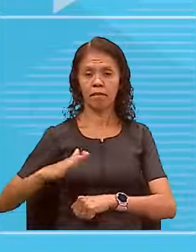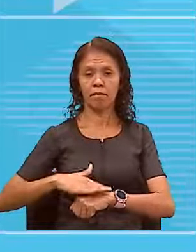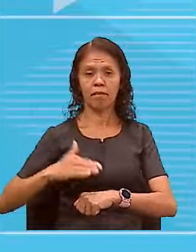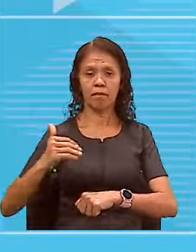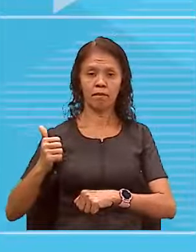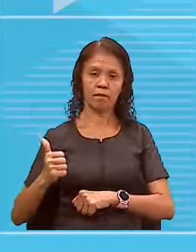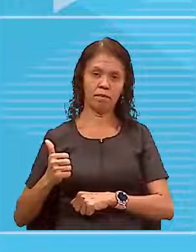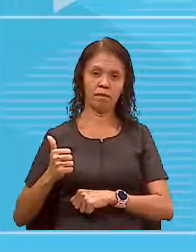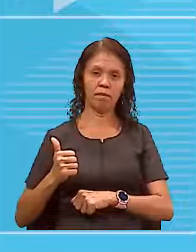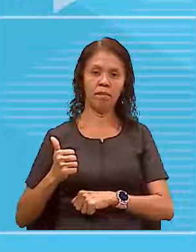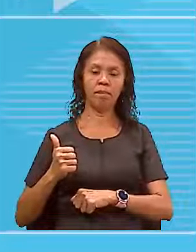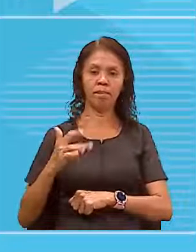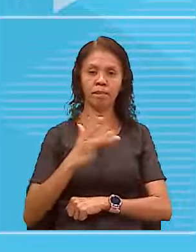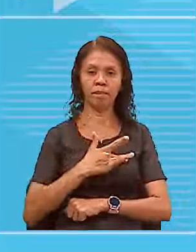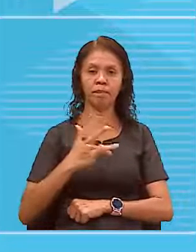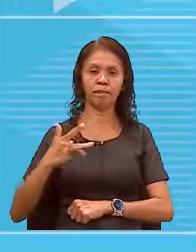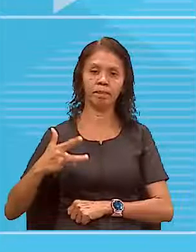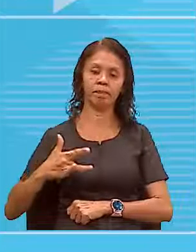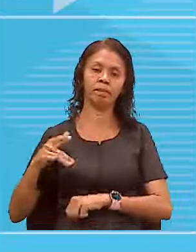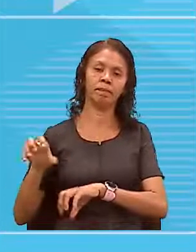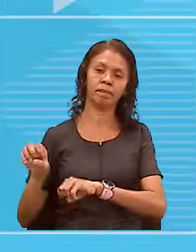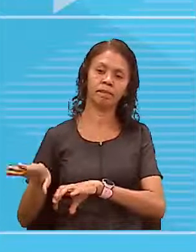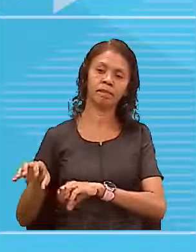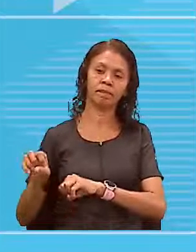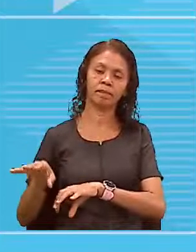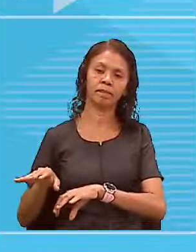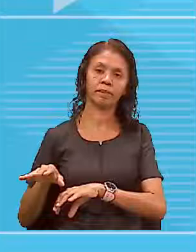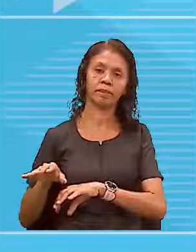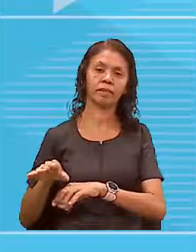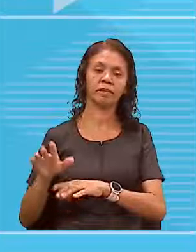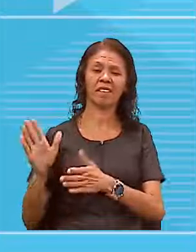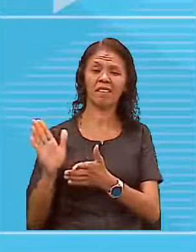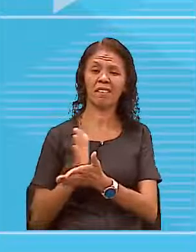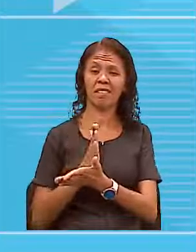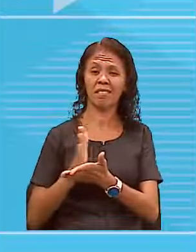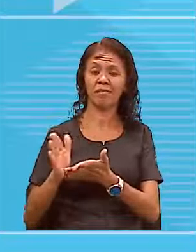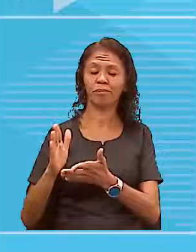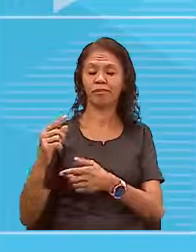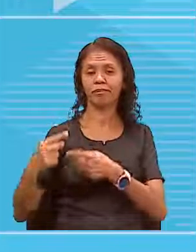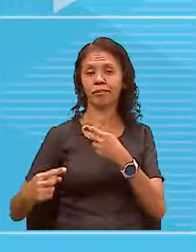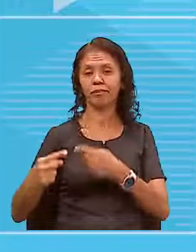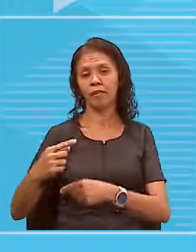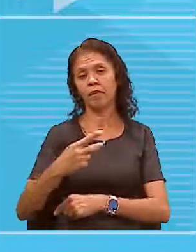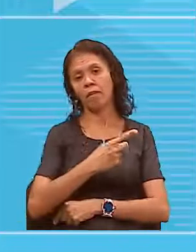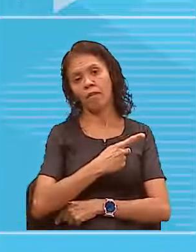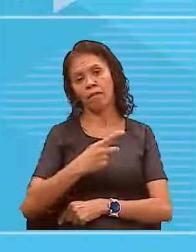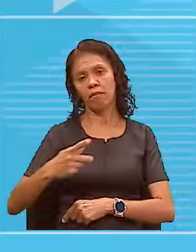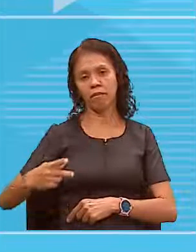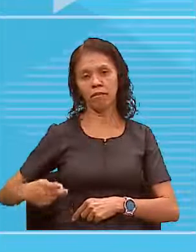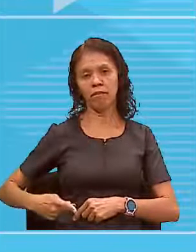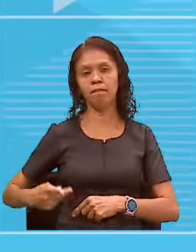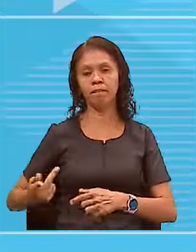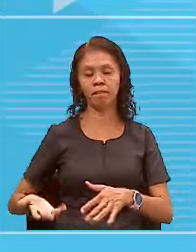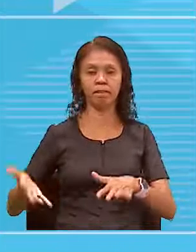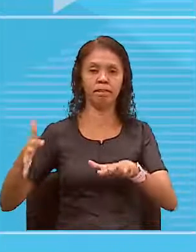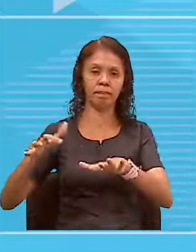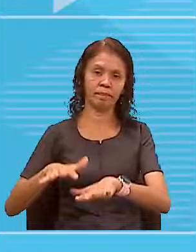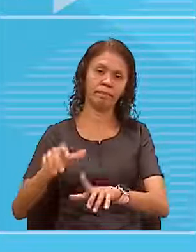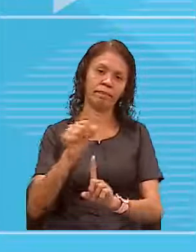melhoramento na saúde, na educação, alguma política pública, maior inclusão